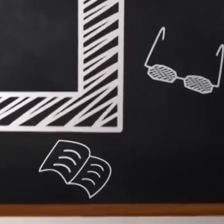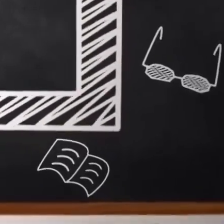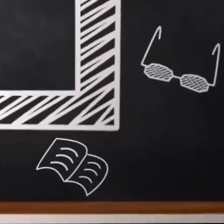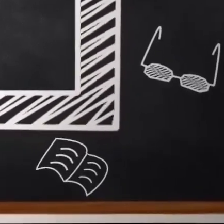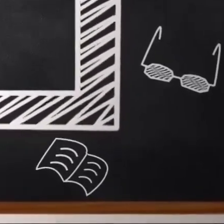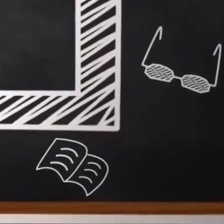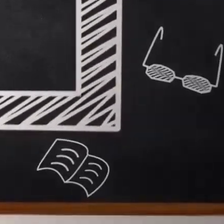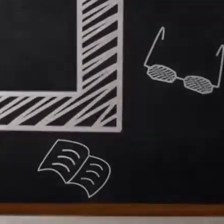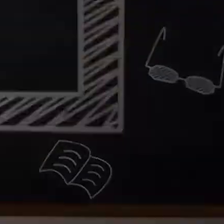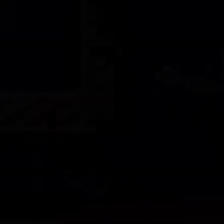da humanidade, a exemplo que se faz presente também em nosso atual cenário. Vamos